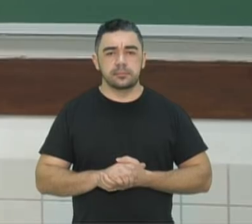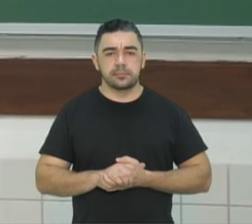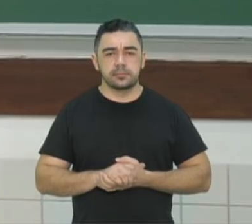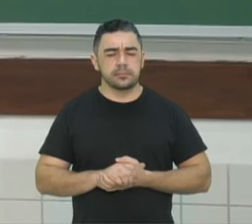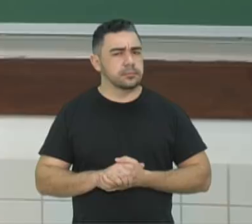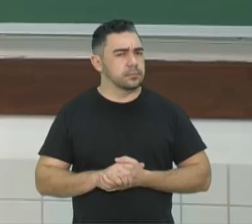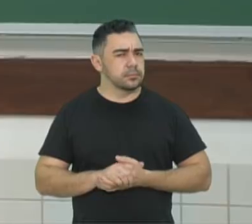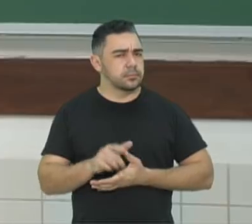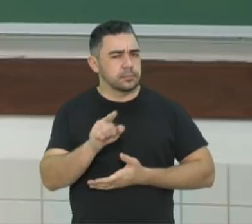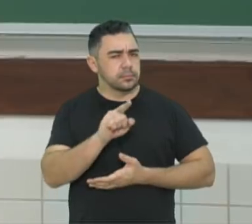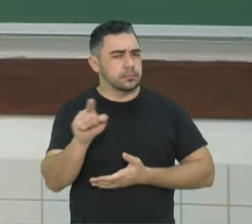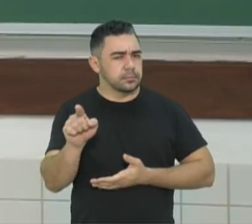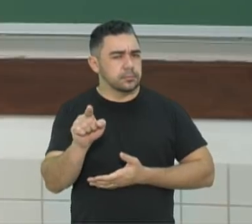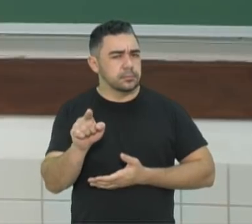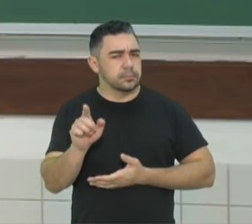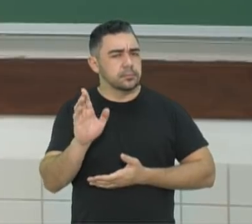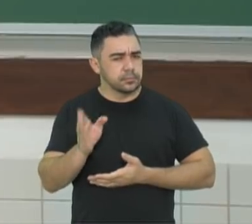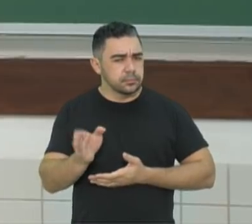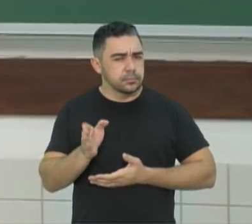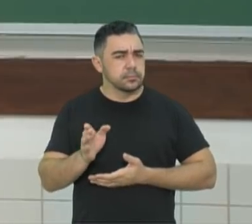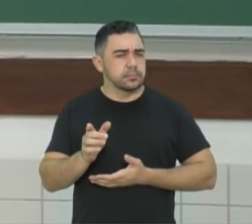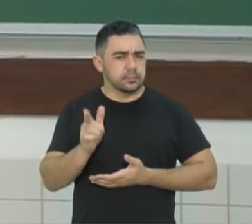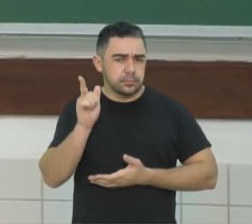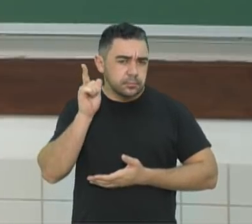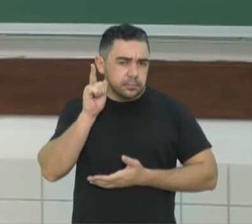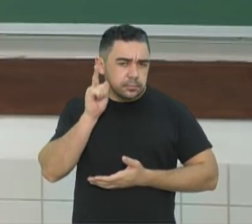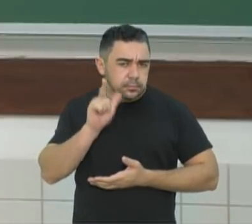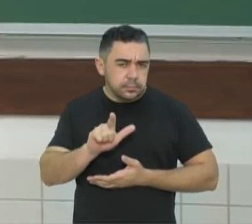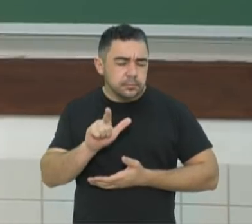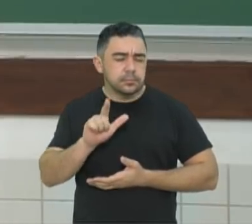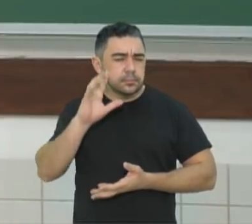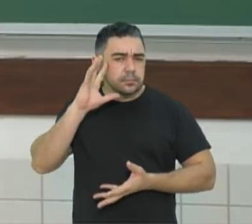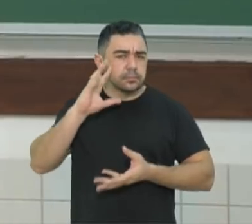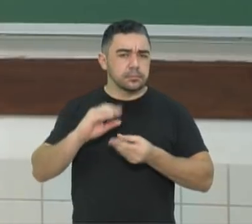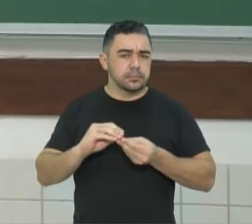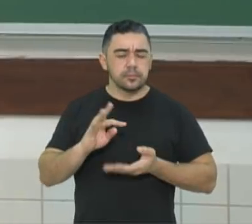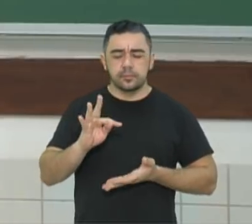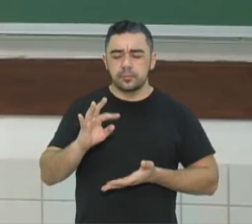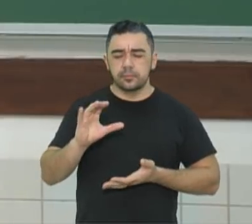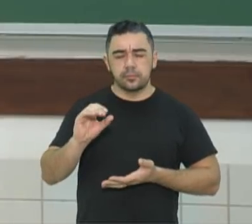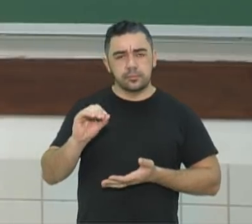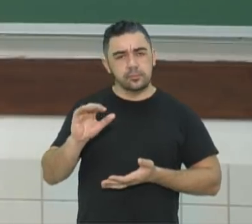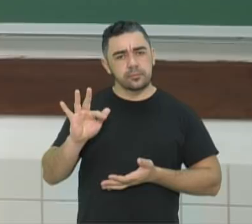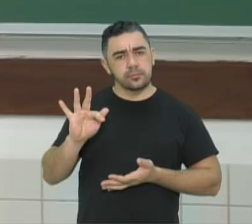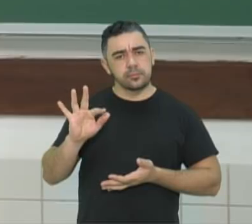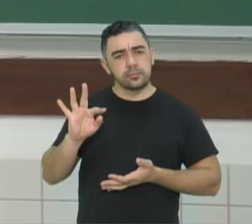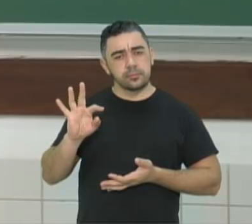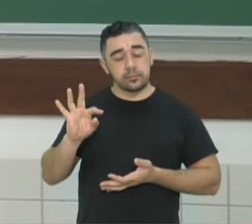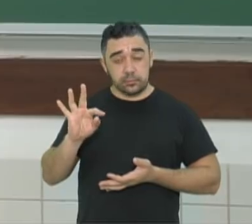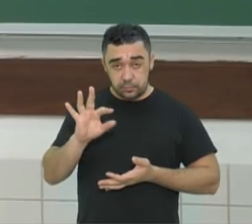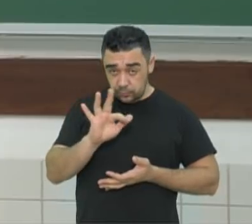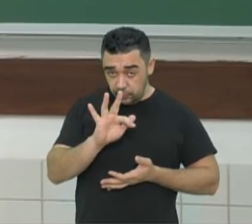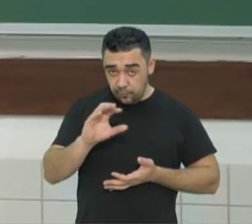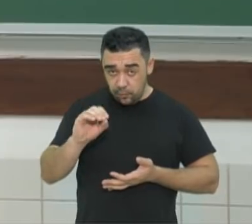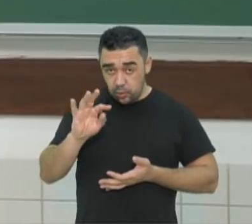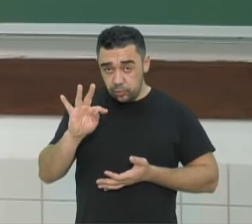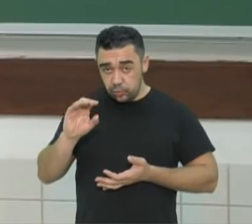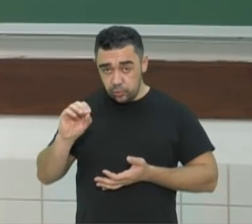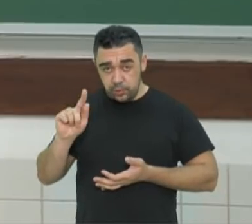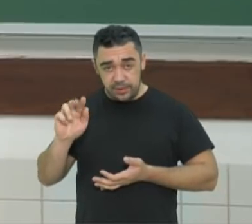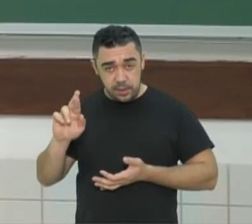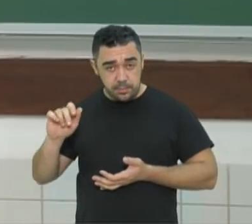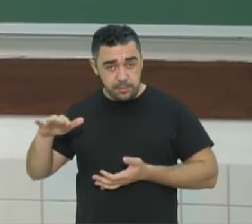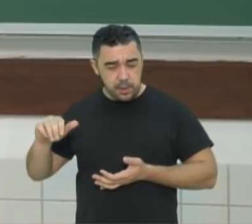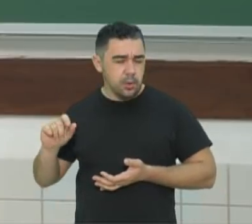Espero então que vocês tenham conseguido compreender o que é o fotograma, tá? Então, como eu falei para vocês, o